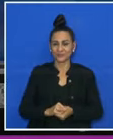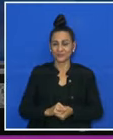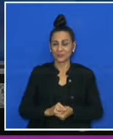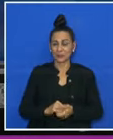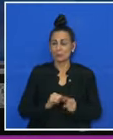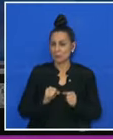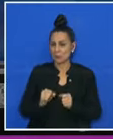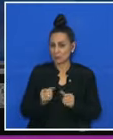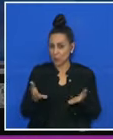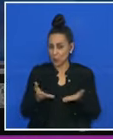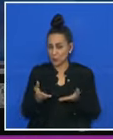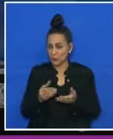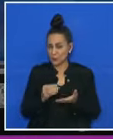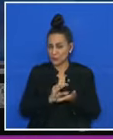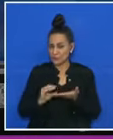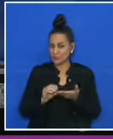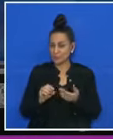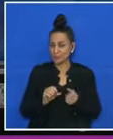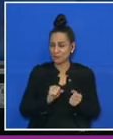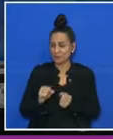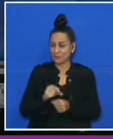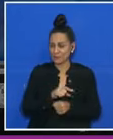Pode ser hoje. Esse prêmio pode sair para você.